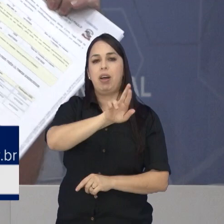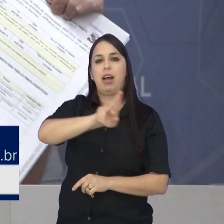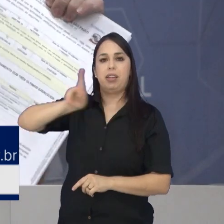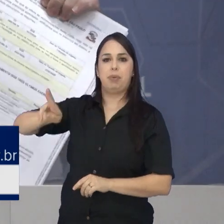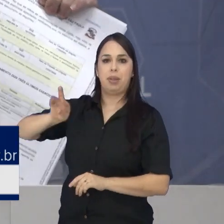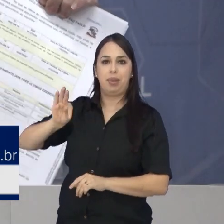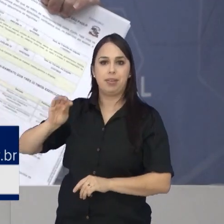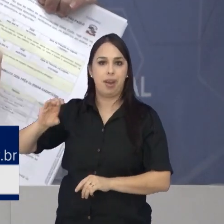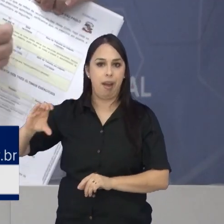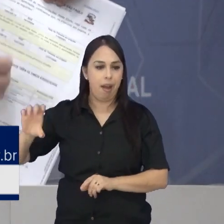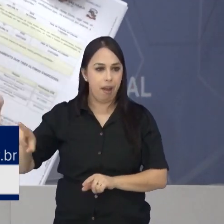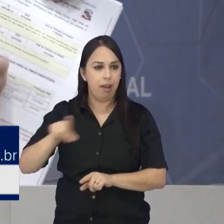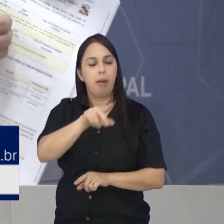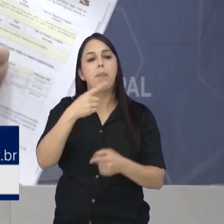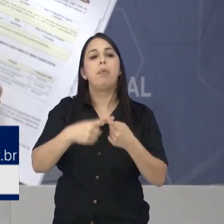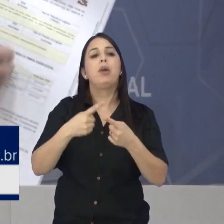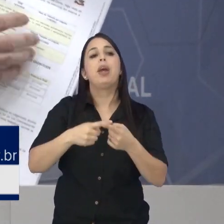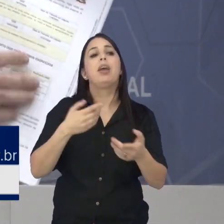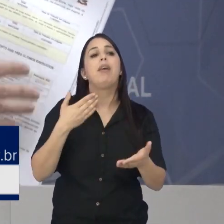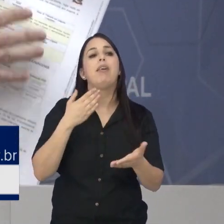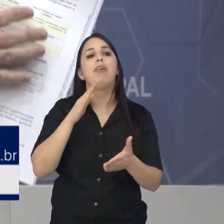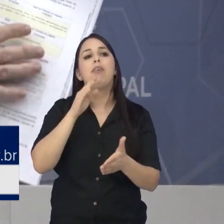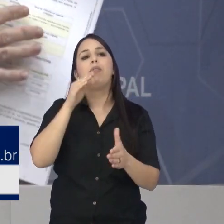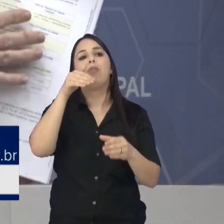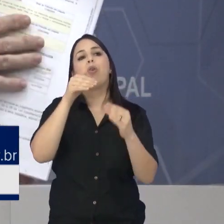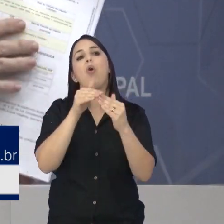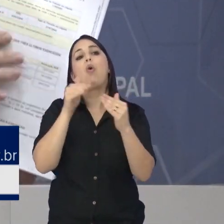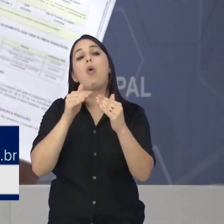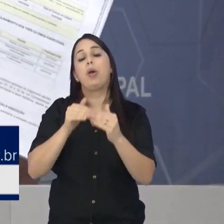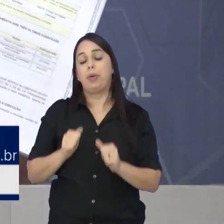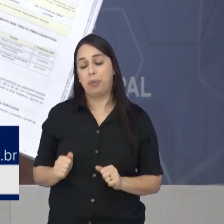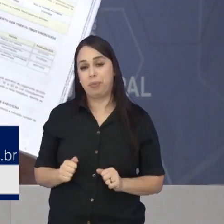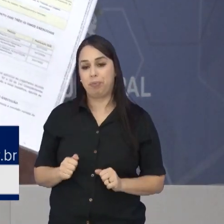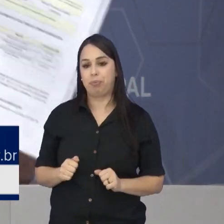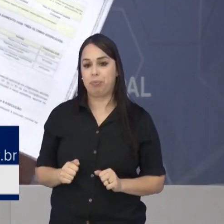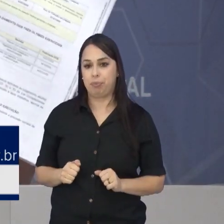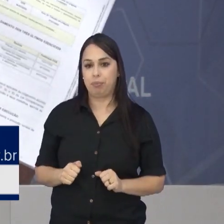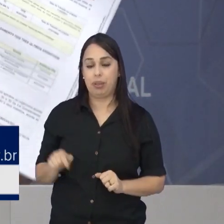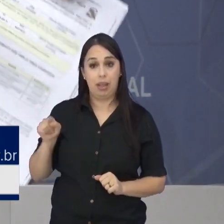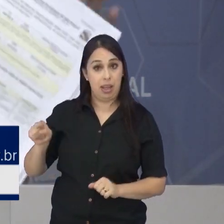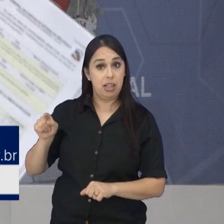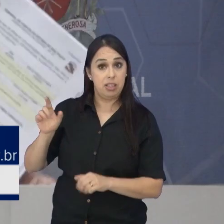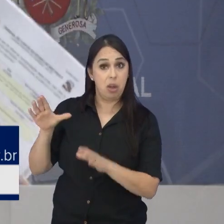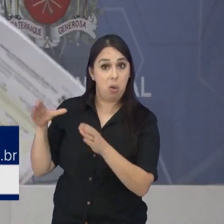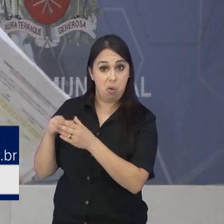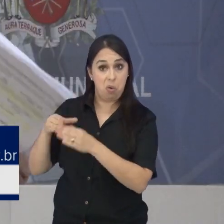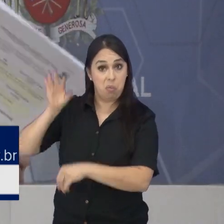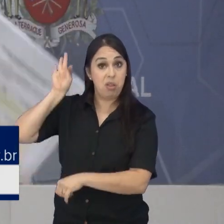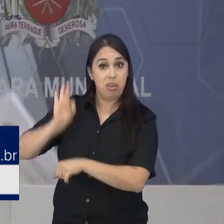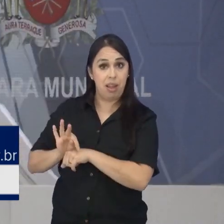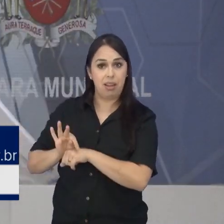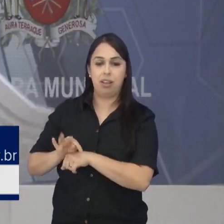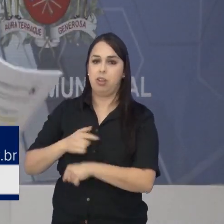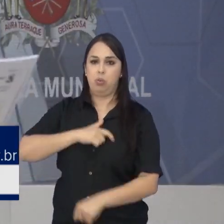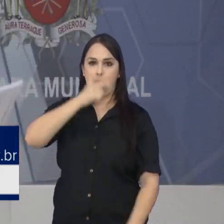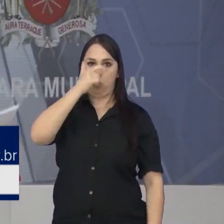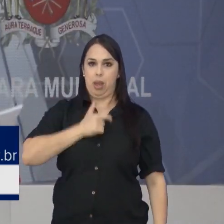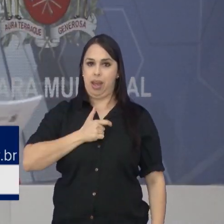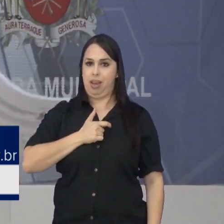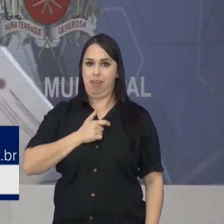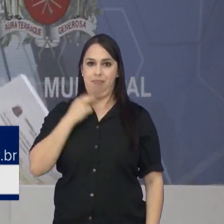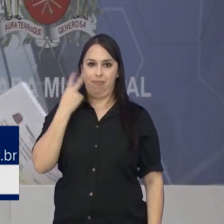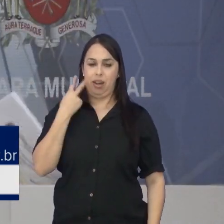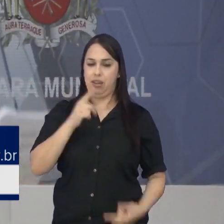coisa aqui inconsistente e que está apontado por pessoas técnicas, né? Não é o vereador Zé Cláudio, a